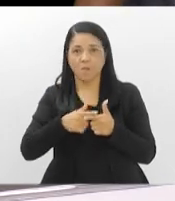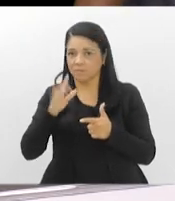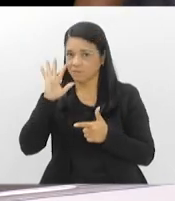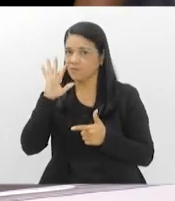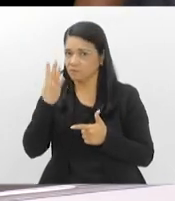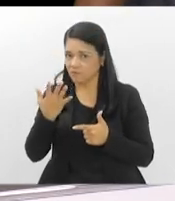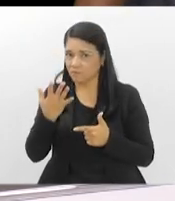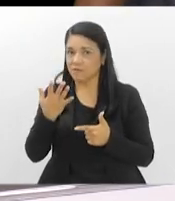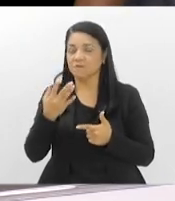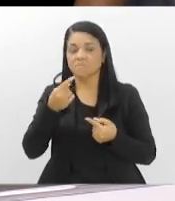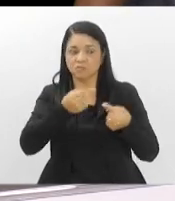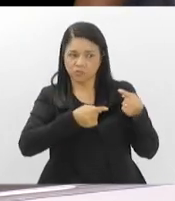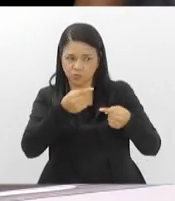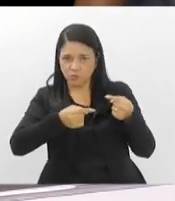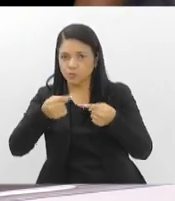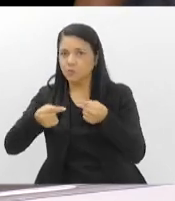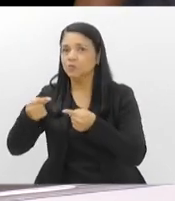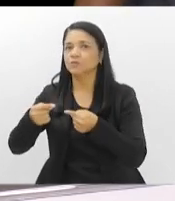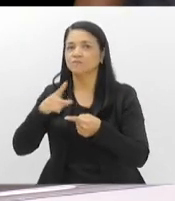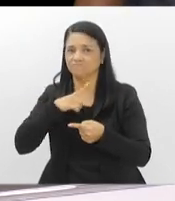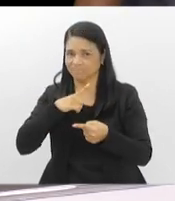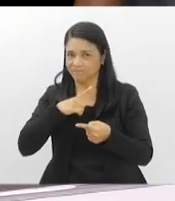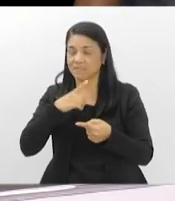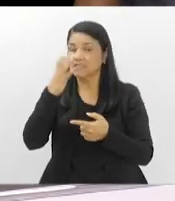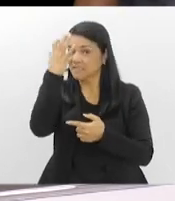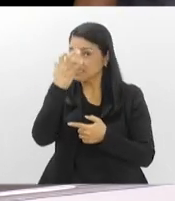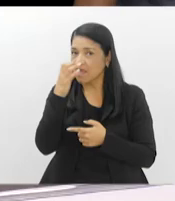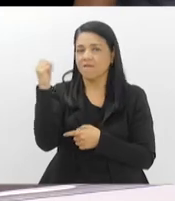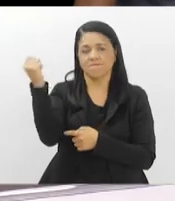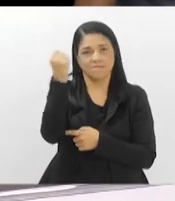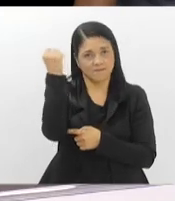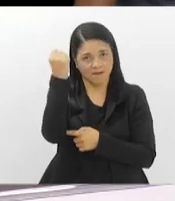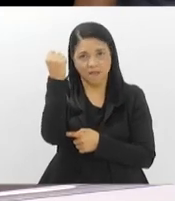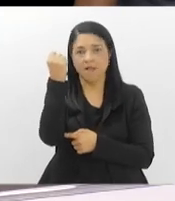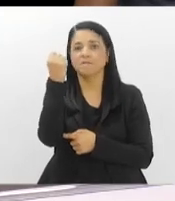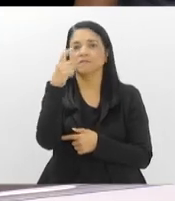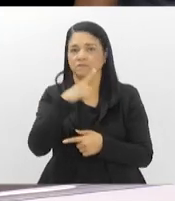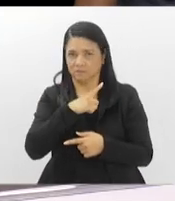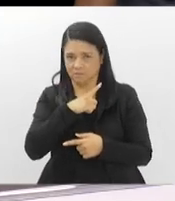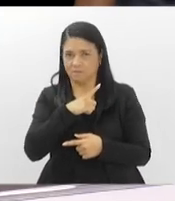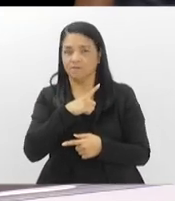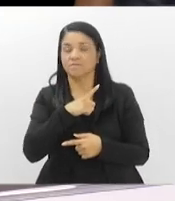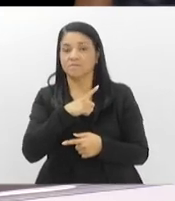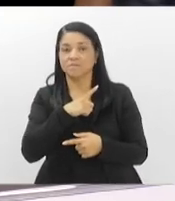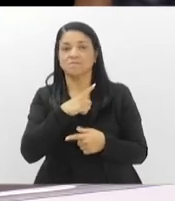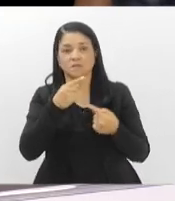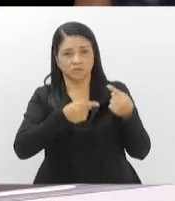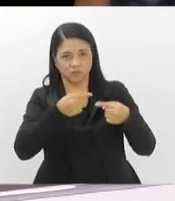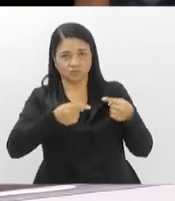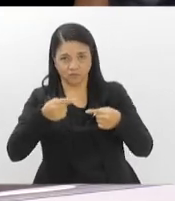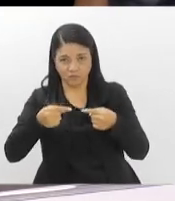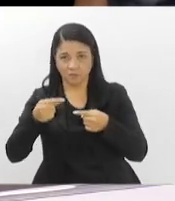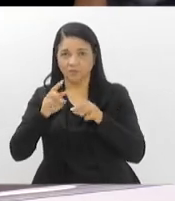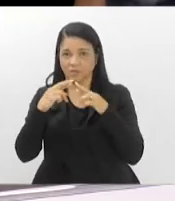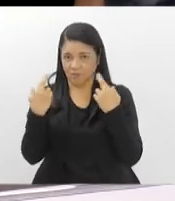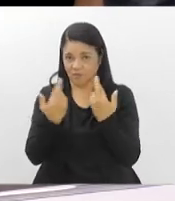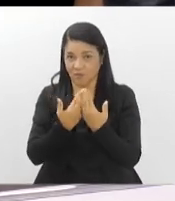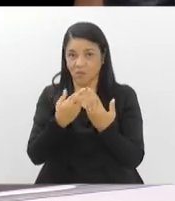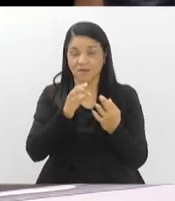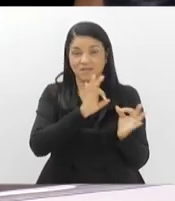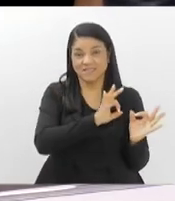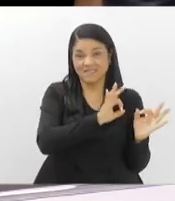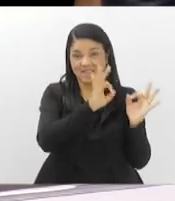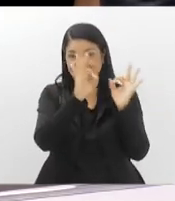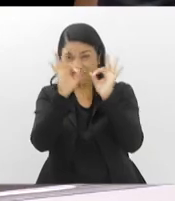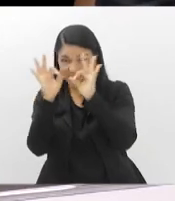nós vamos nos deparar com muitas situações sérias e graves dizer aqui né para todos que nos assistem Principalmente aqueles que são